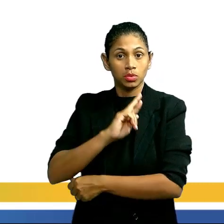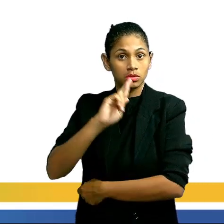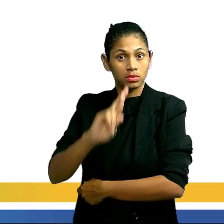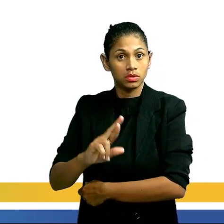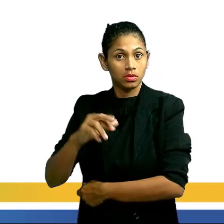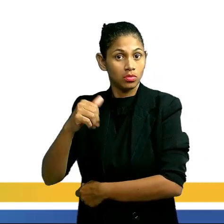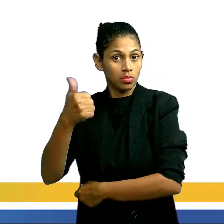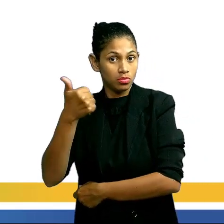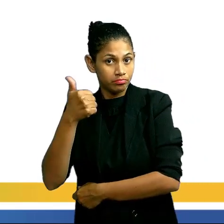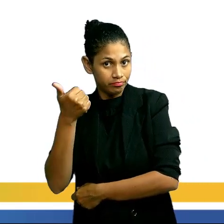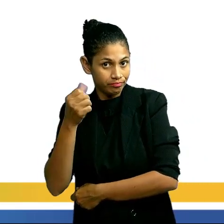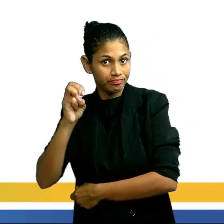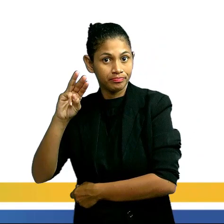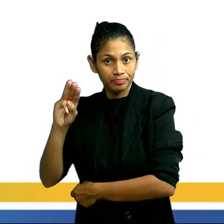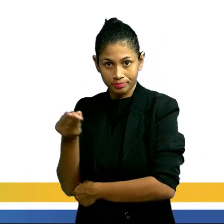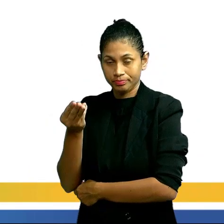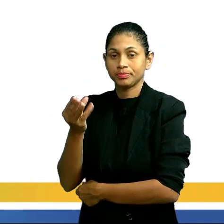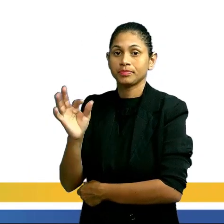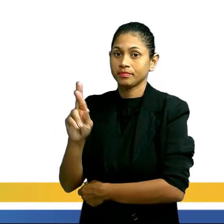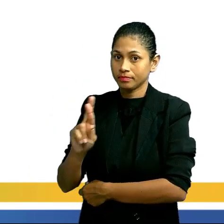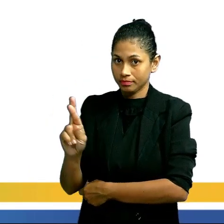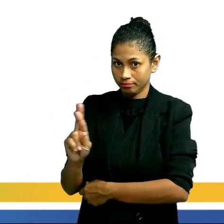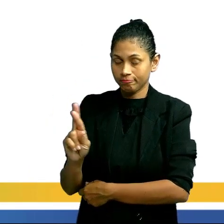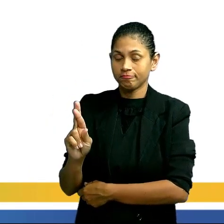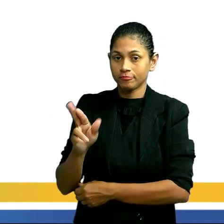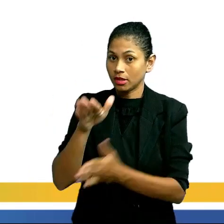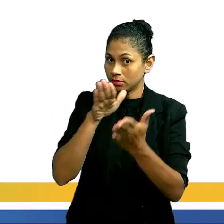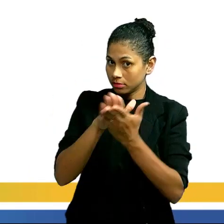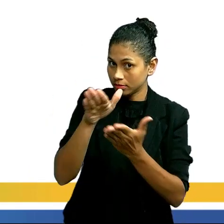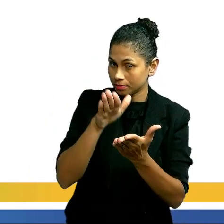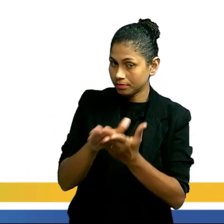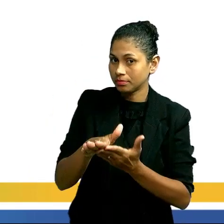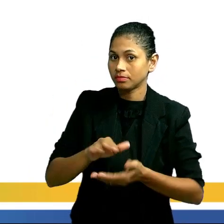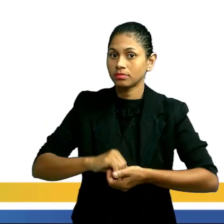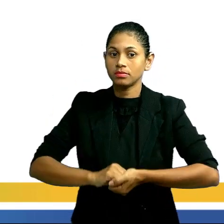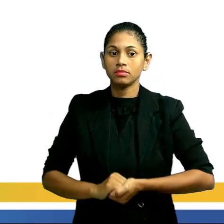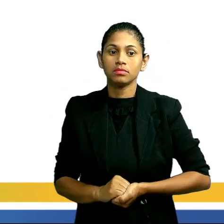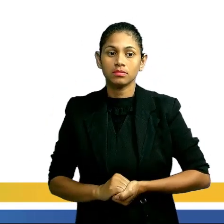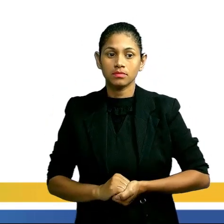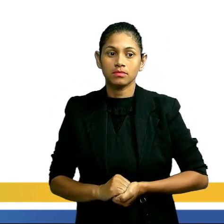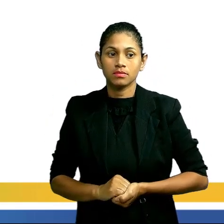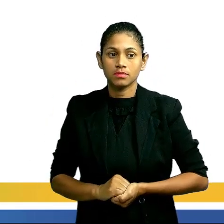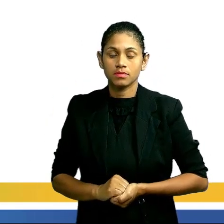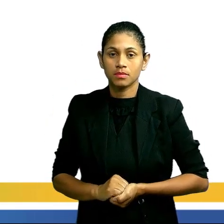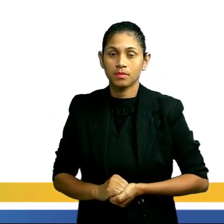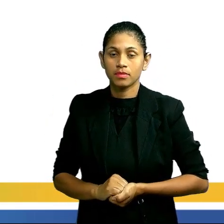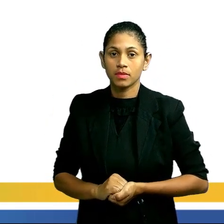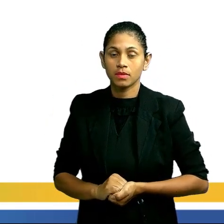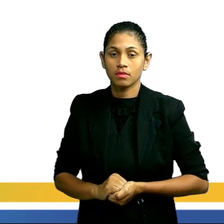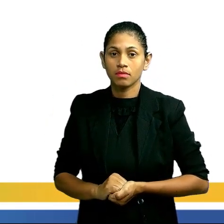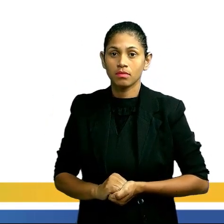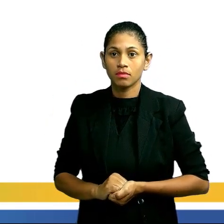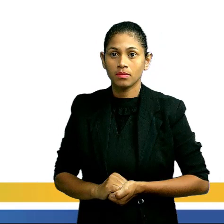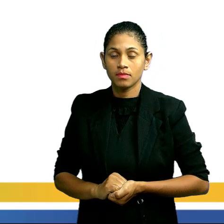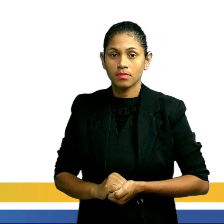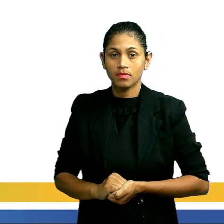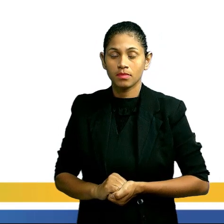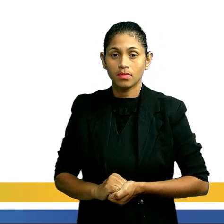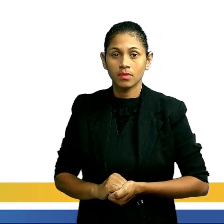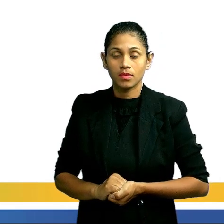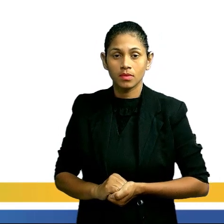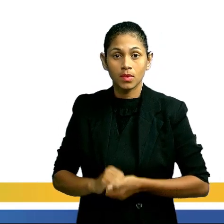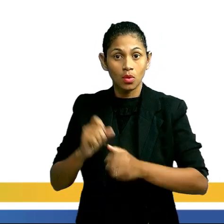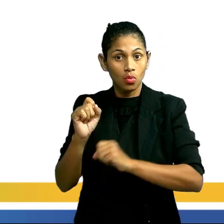nós vamos ter R$ 11.000 de despesas. O valor de aumento, nós temos que aplicarmos as